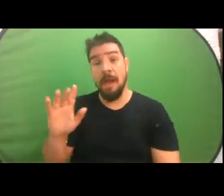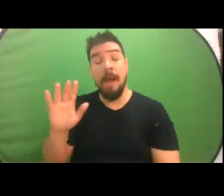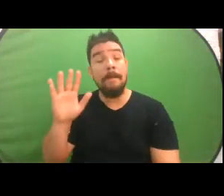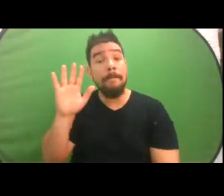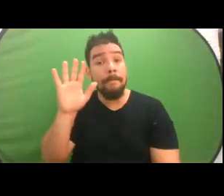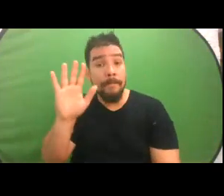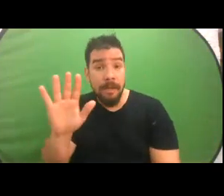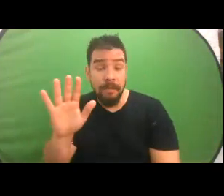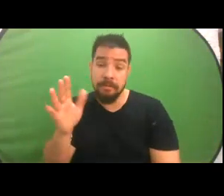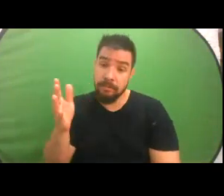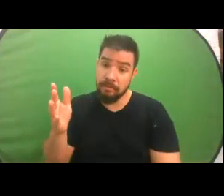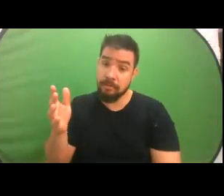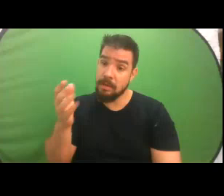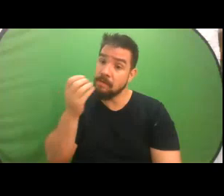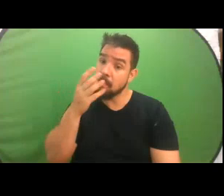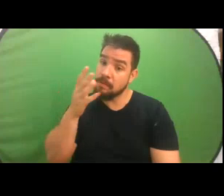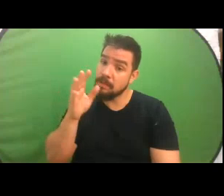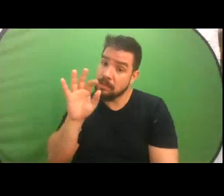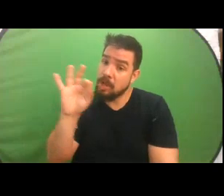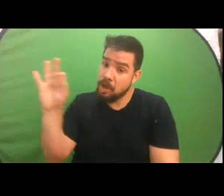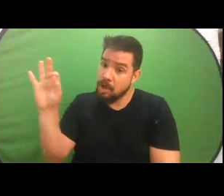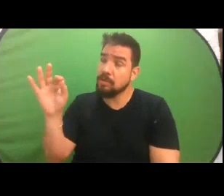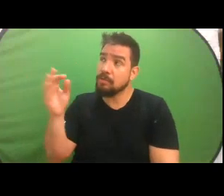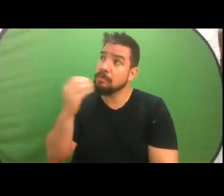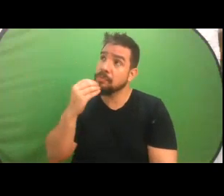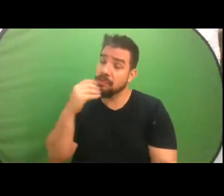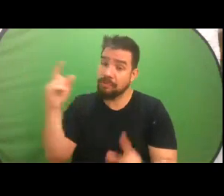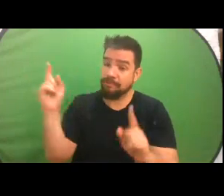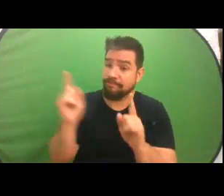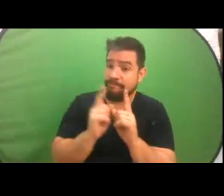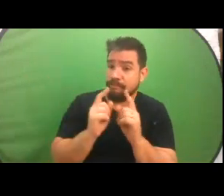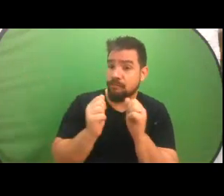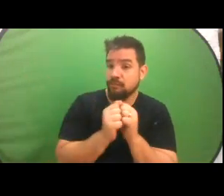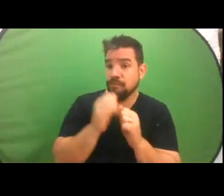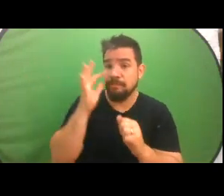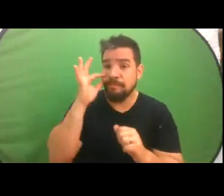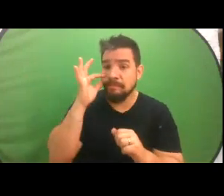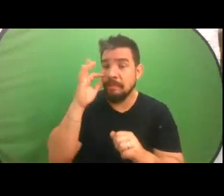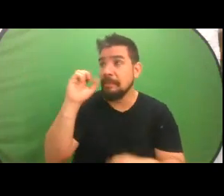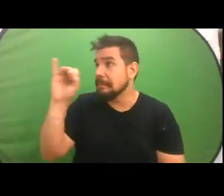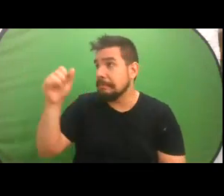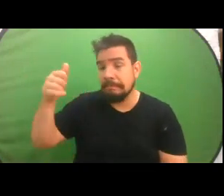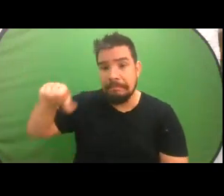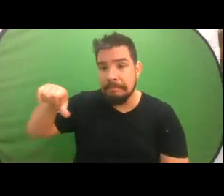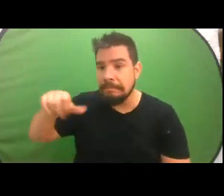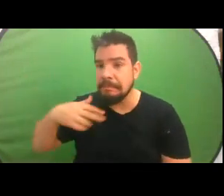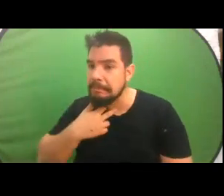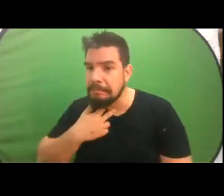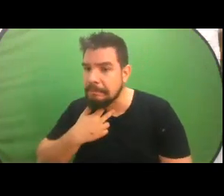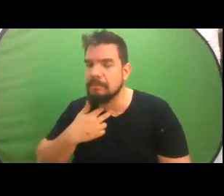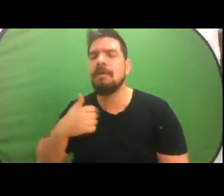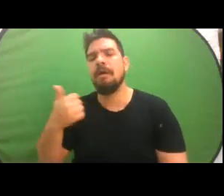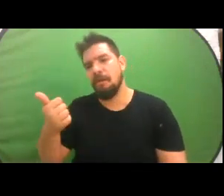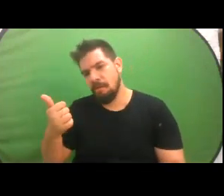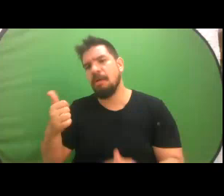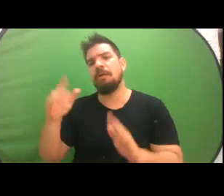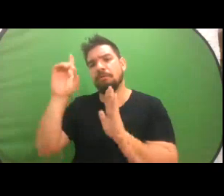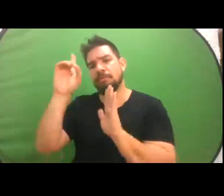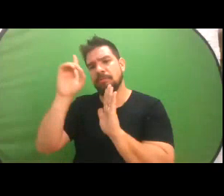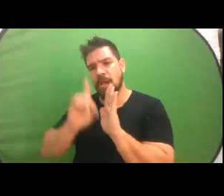né, assim, vai ser ótimo estar com vocês. Se não estiver, eu tenho certeza que vocês vão aí mandar a